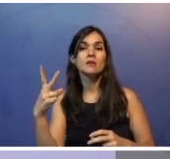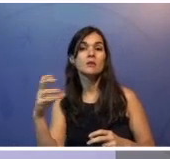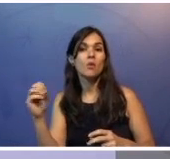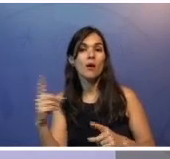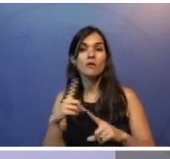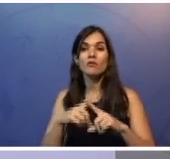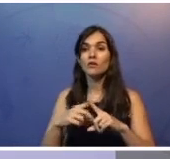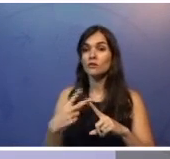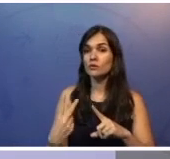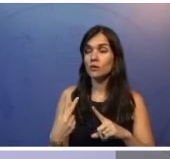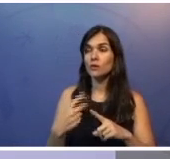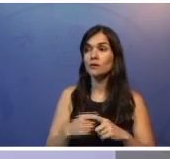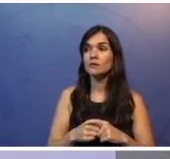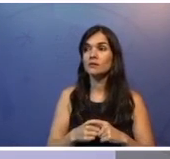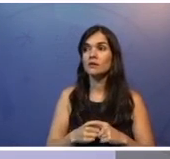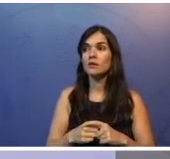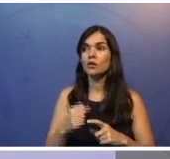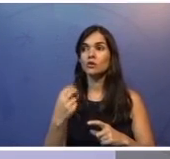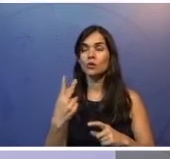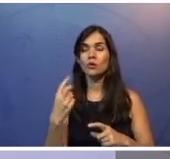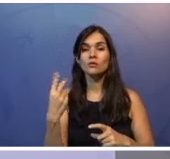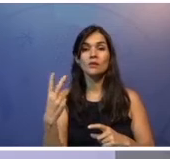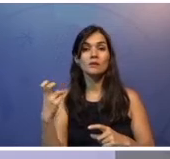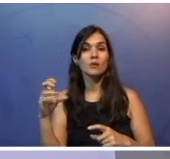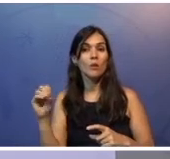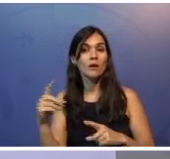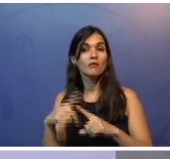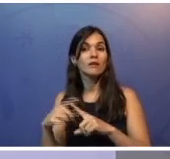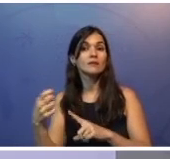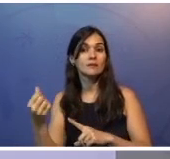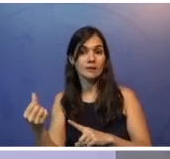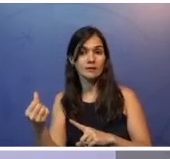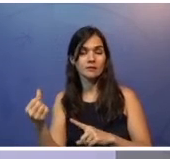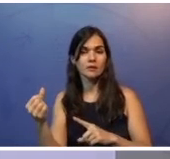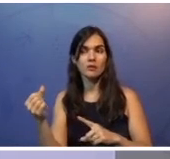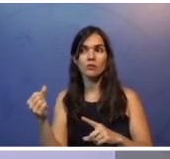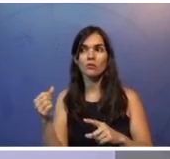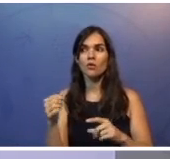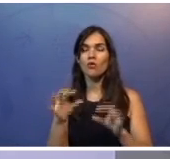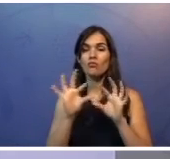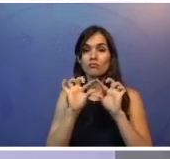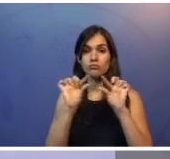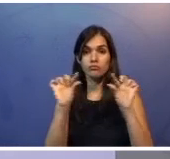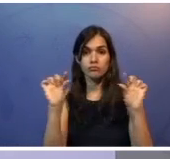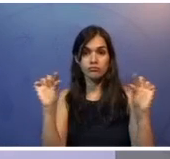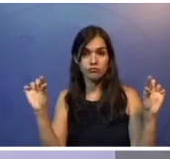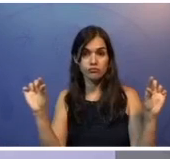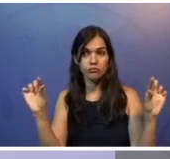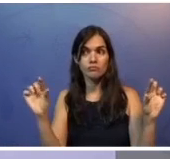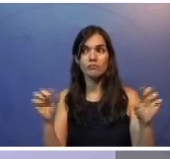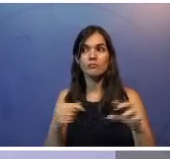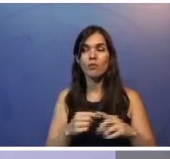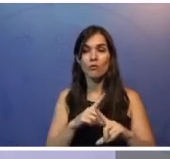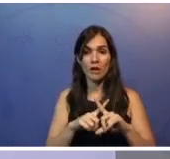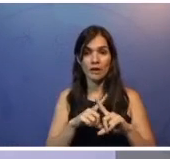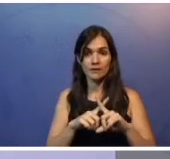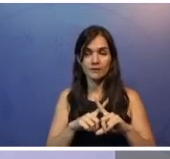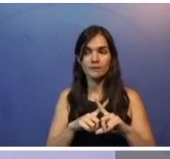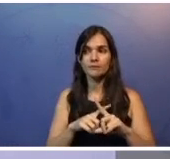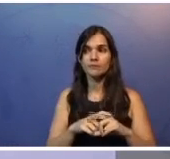e 2150 x 6 resolvendo as contas de vezes aqui em cima